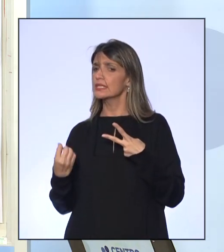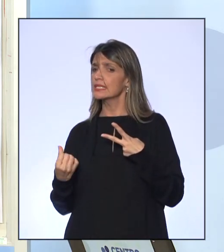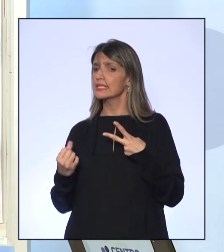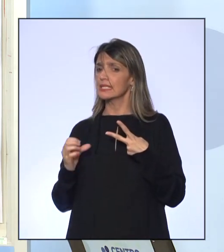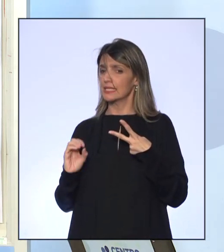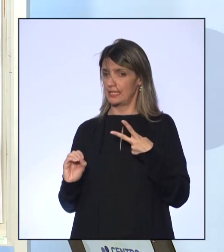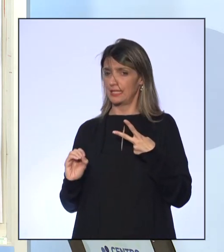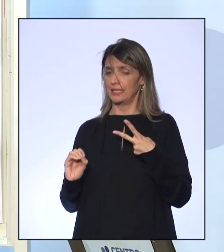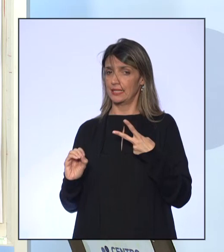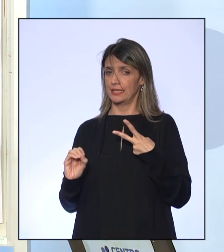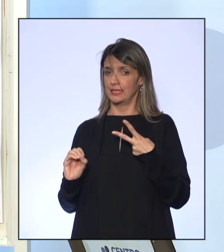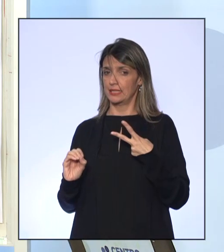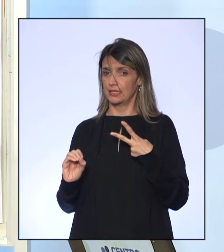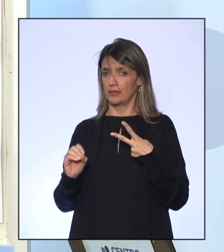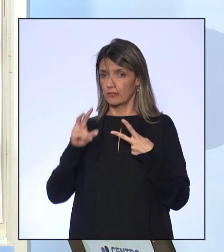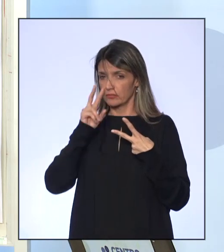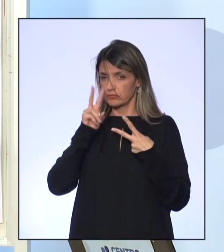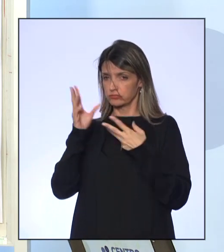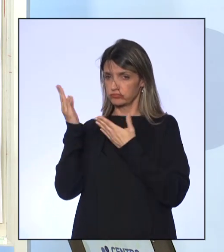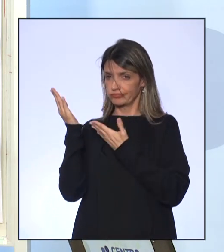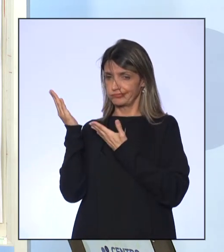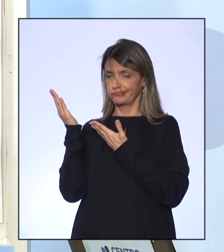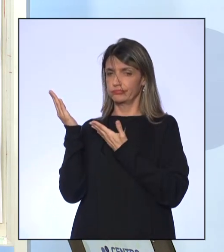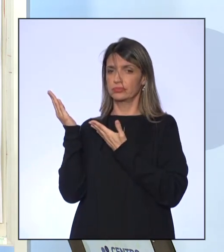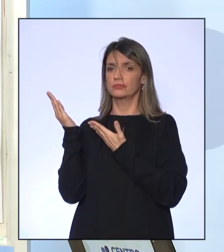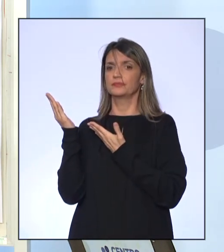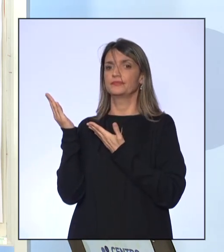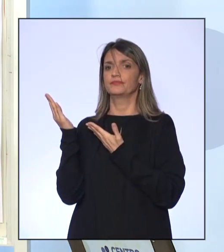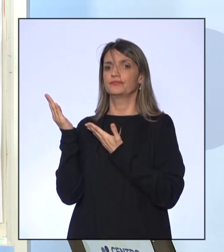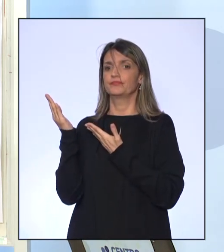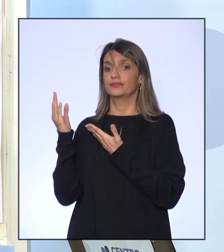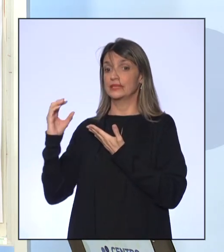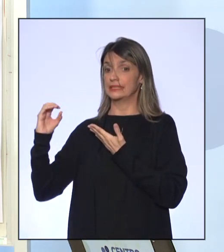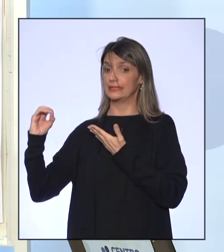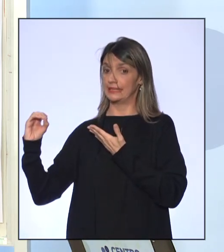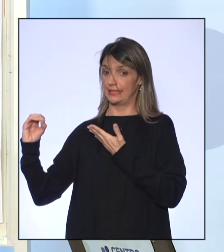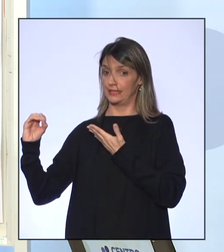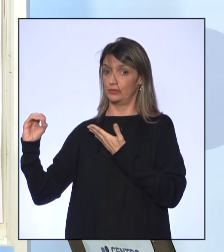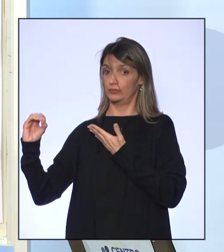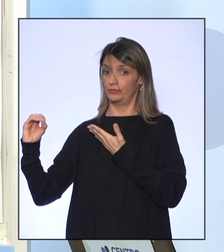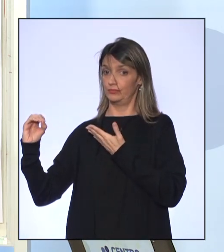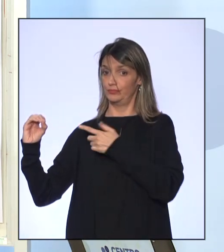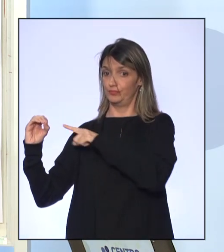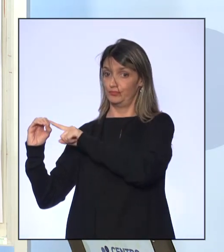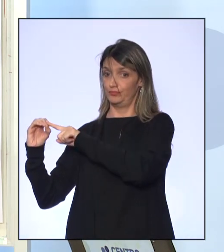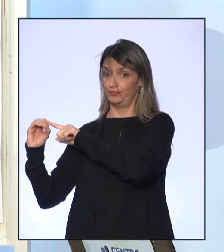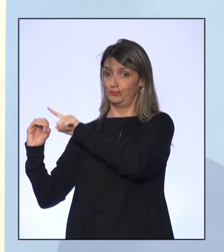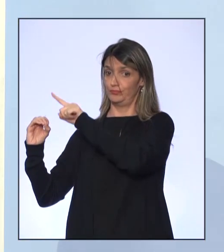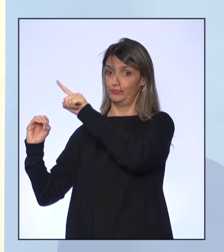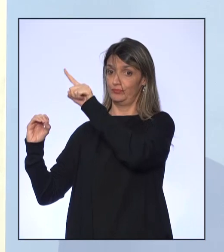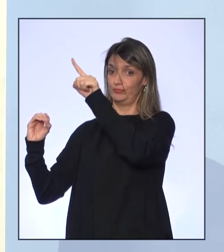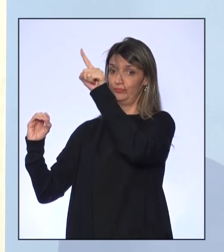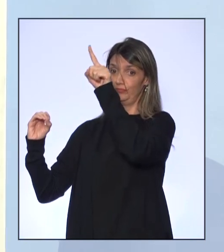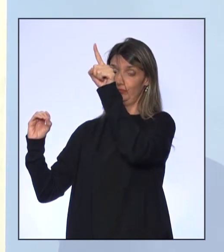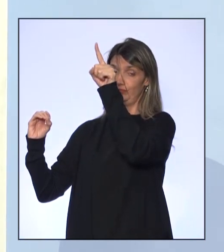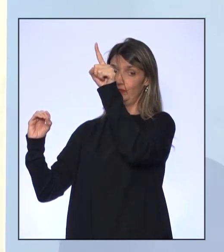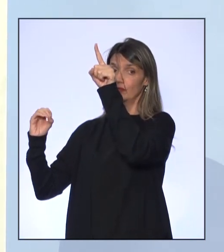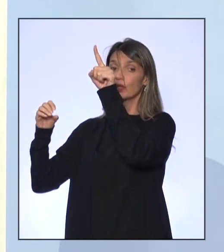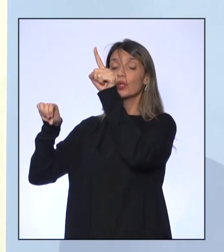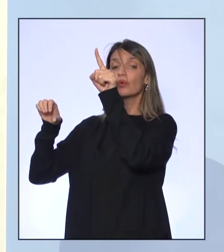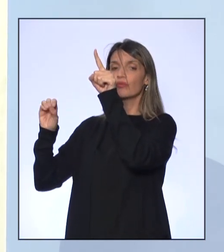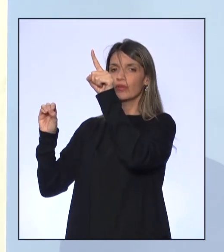então vamos lá de novo devagarzinho um por um então eu tô aqui no zé 10 andre 90 beleza